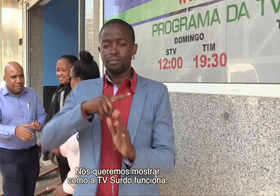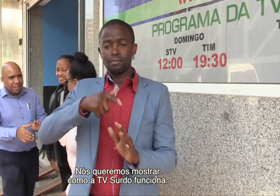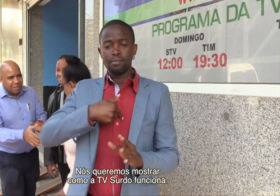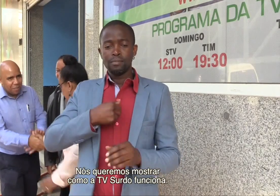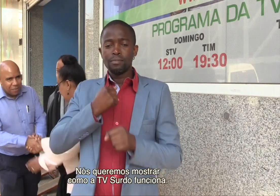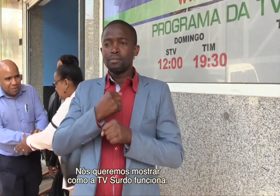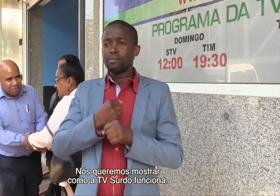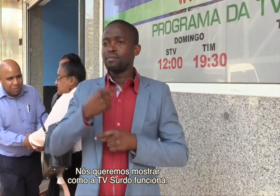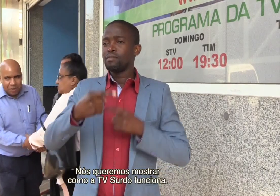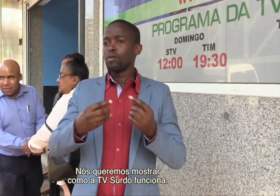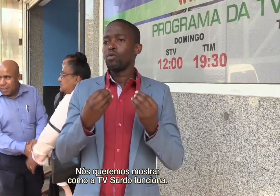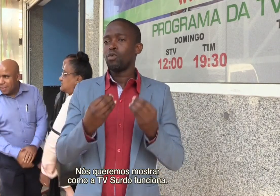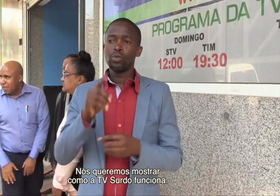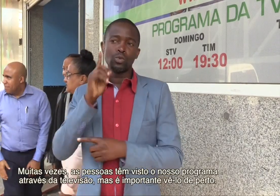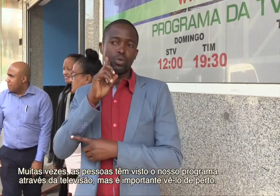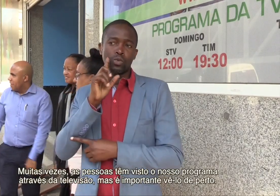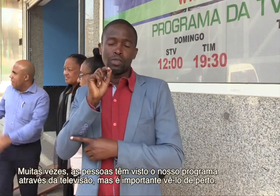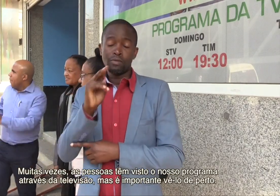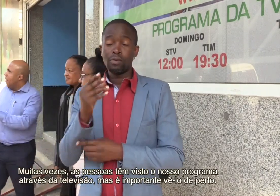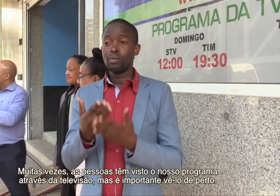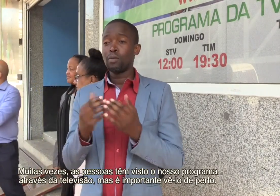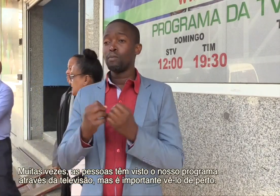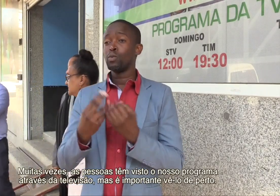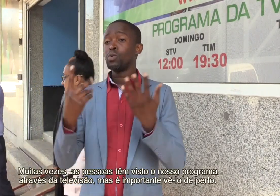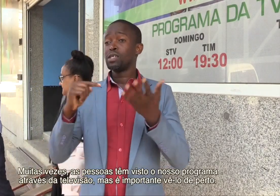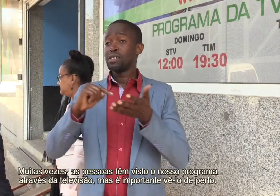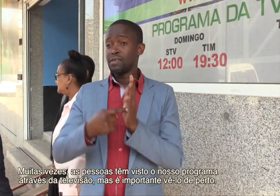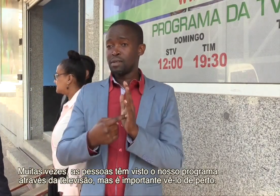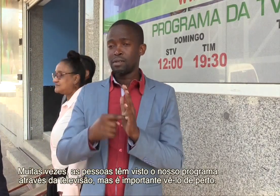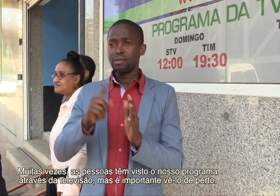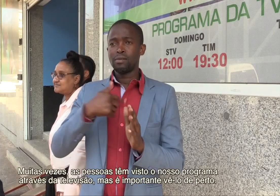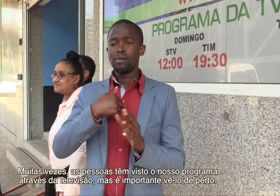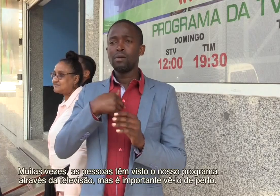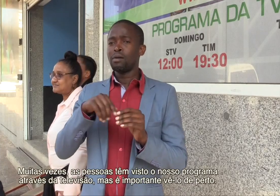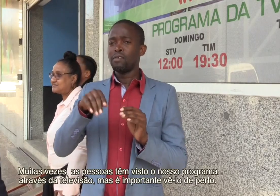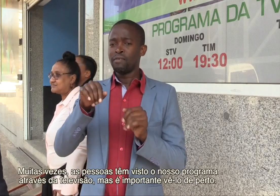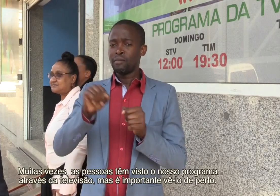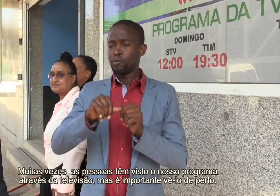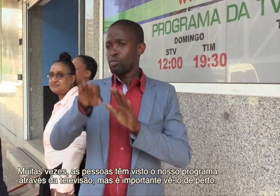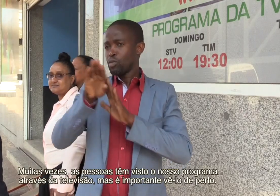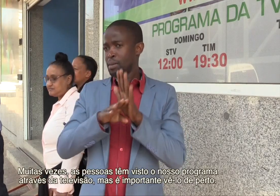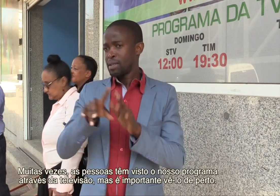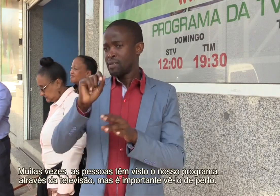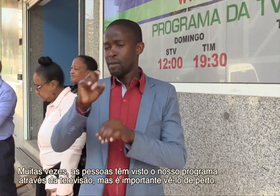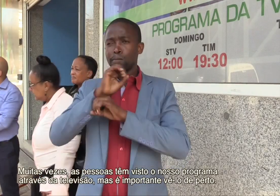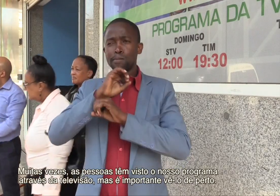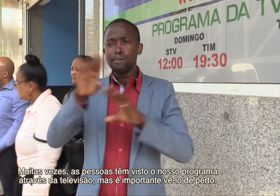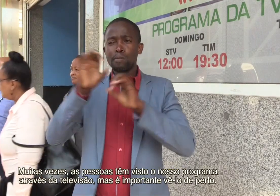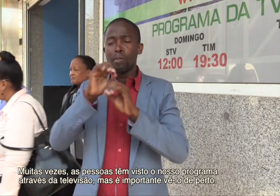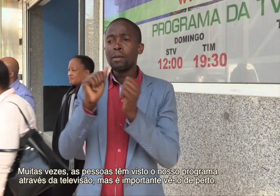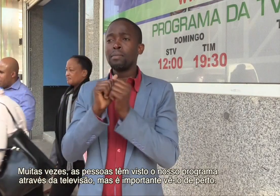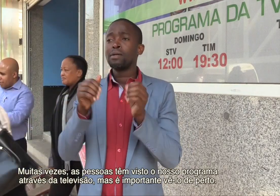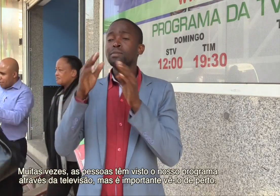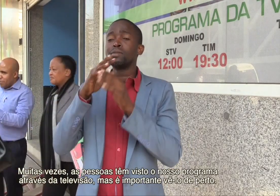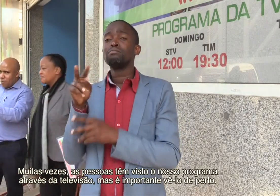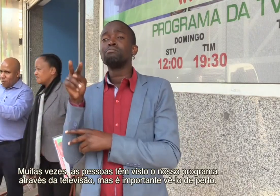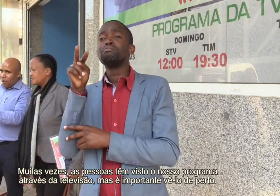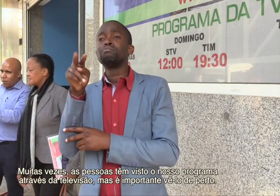mostrar como a TV Surdo funciona, porque muitas vezes as pessoas têm visto o nosso programa através da televisão.